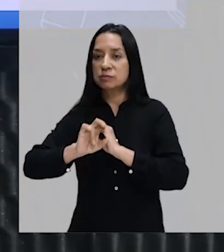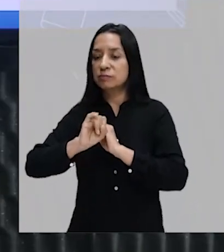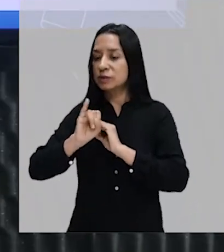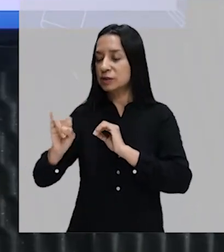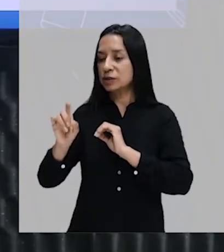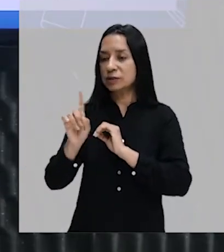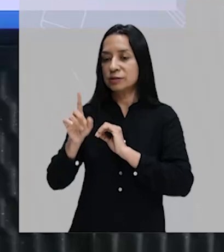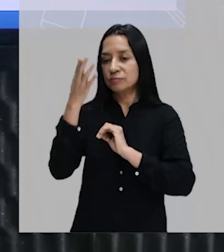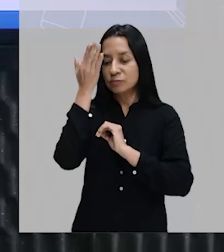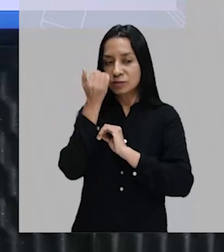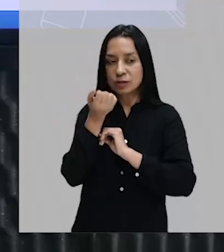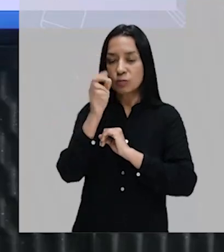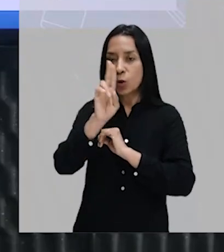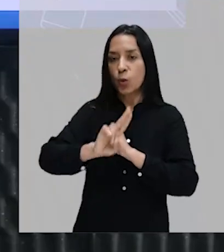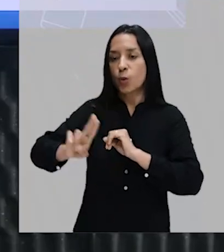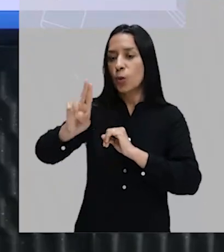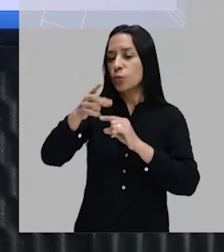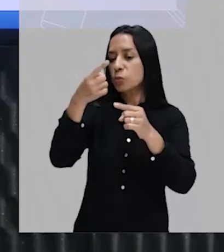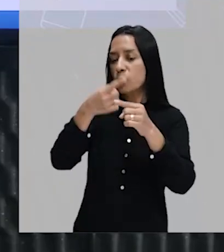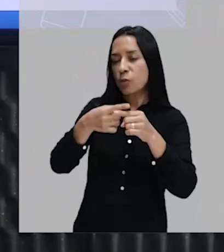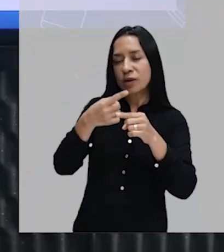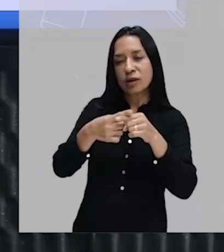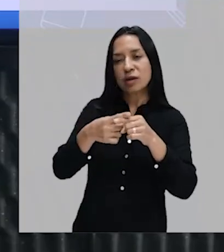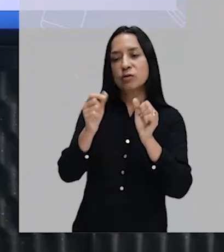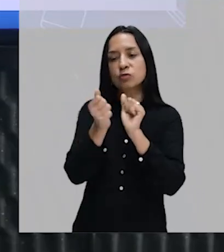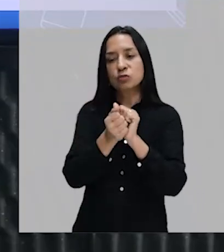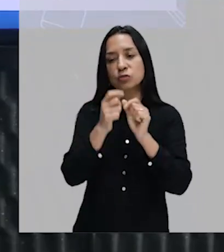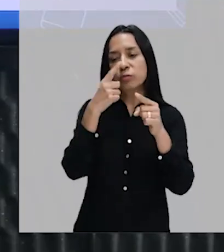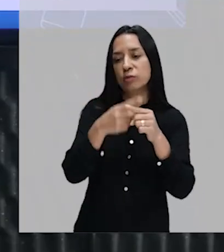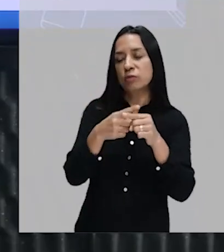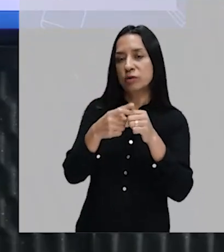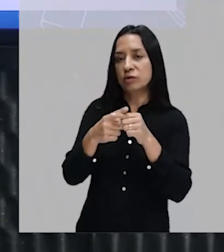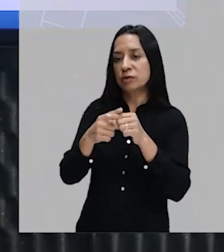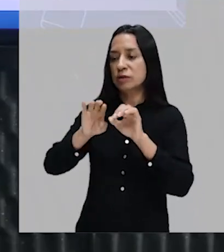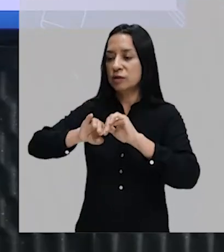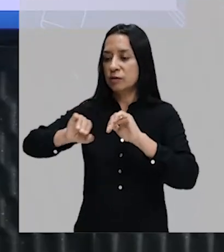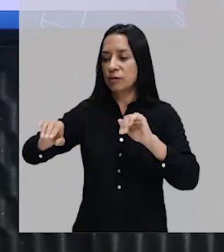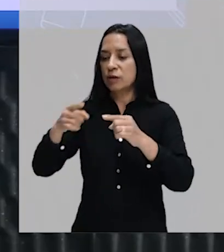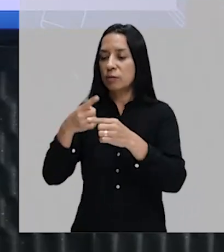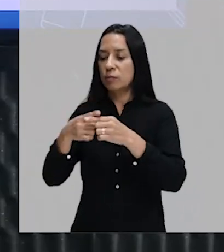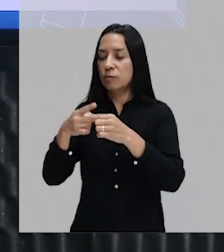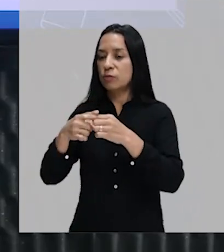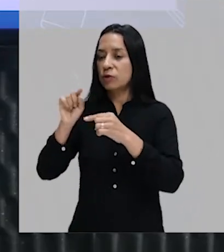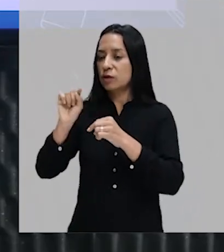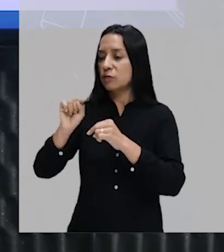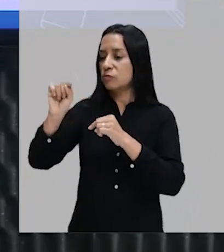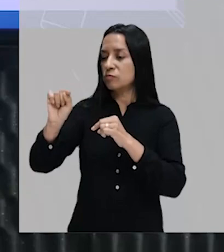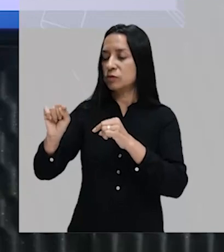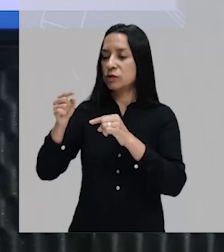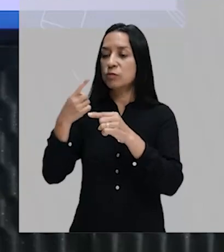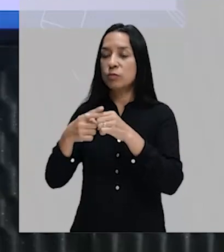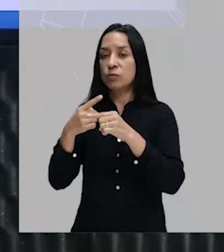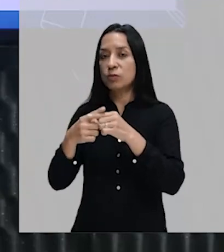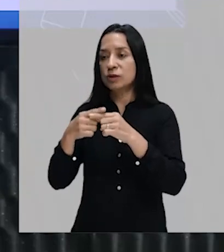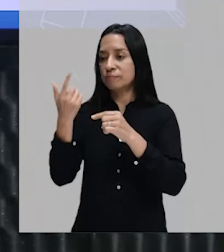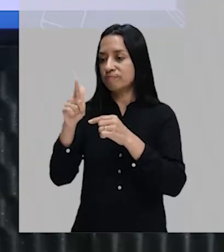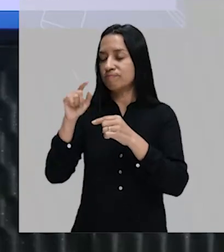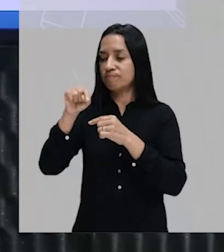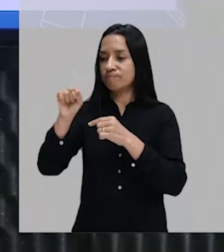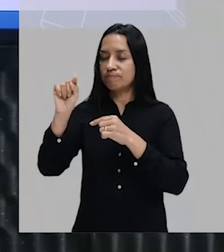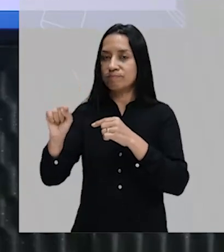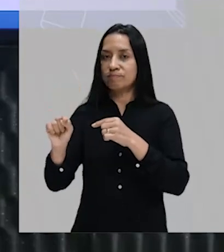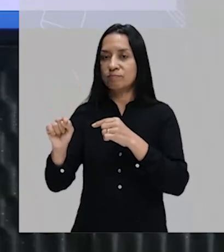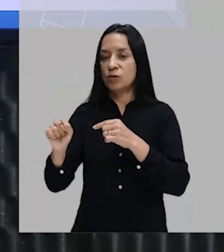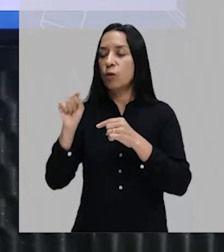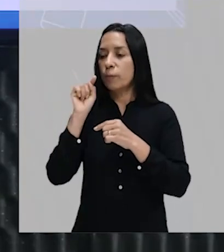dos porquês. Por que junto, por que separado, por que com acento e por que sem acento. Tá? Então, a pontuação ela é